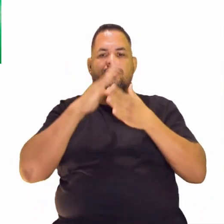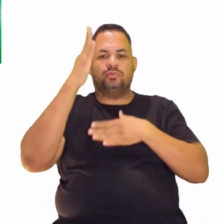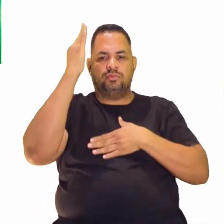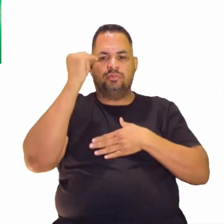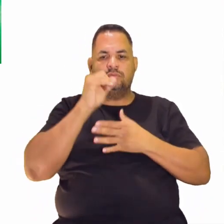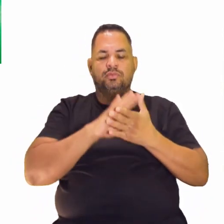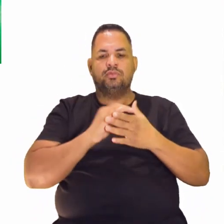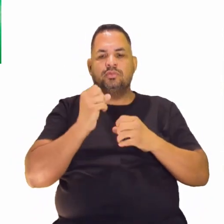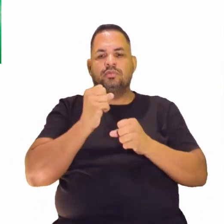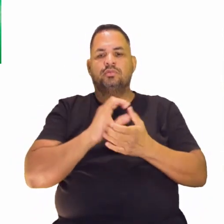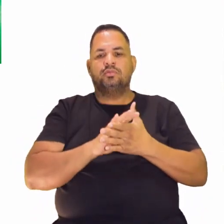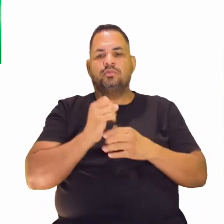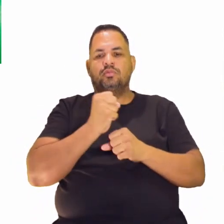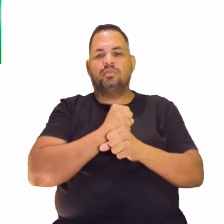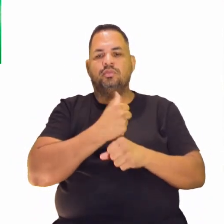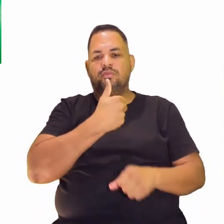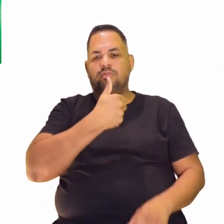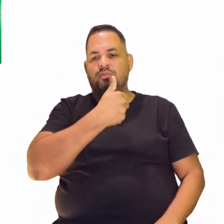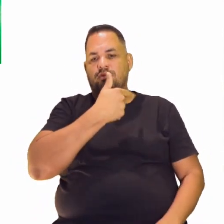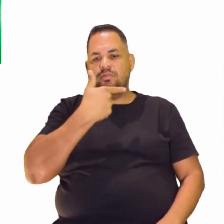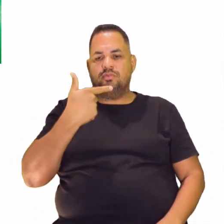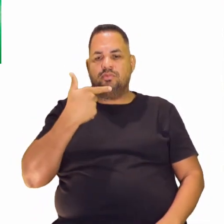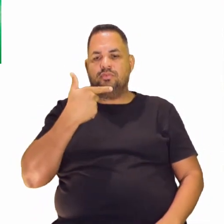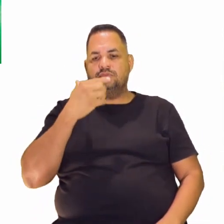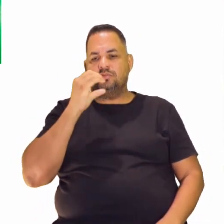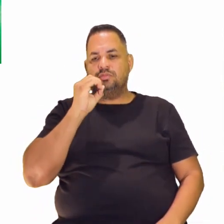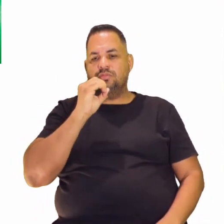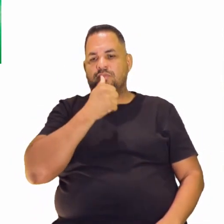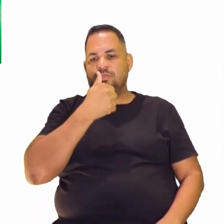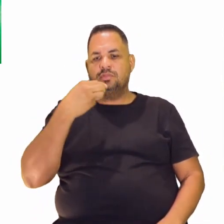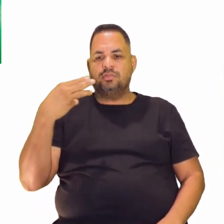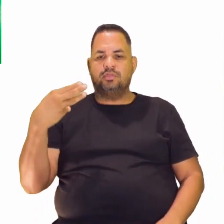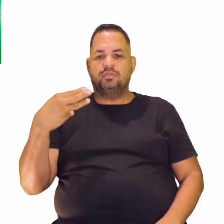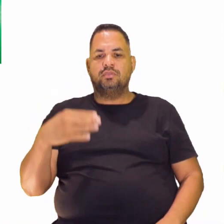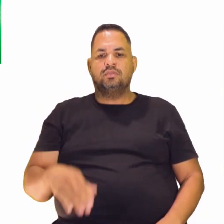de 2013. E aqui está o Jaider.